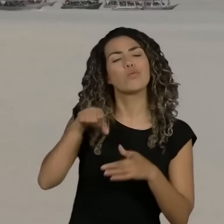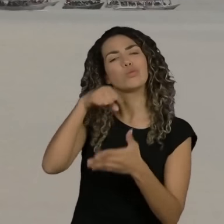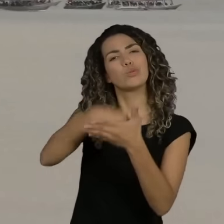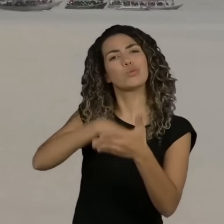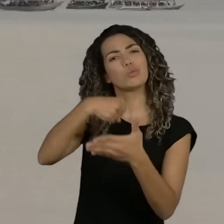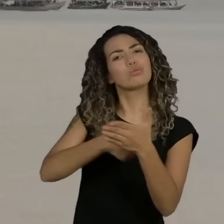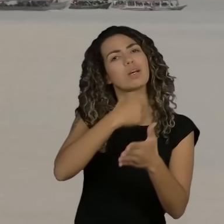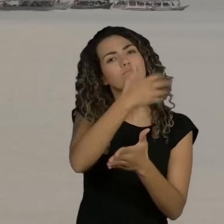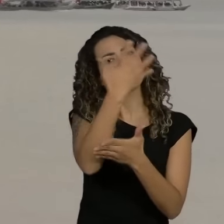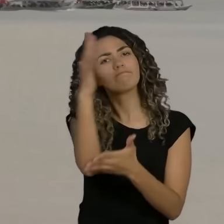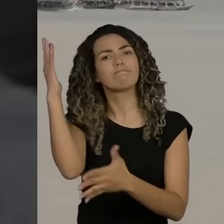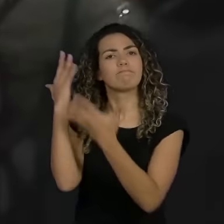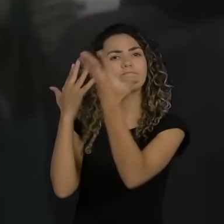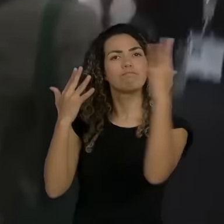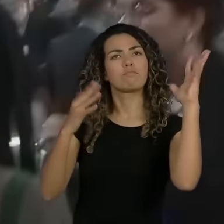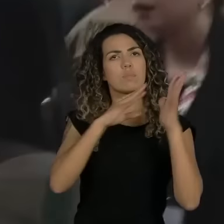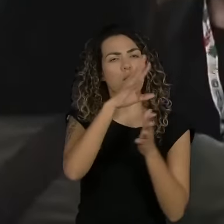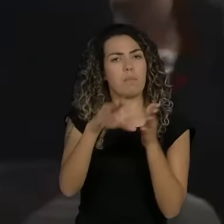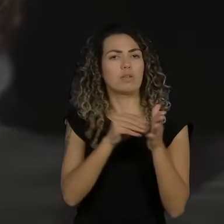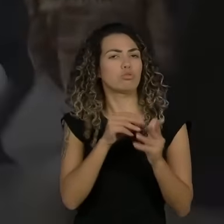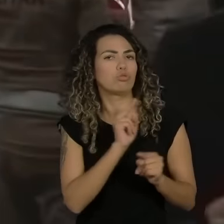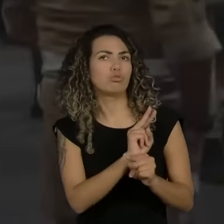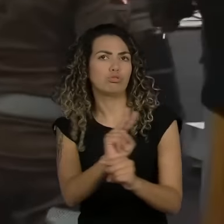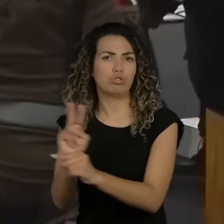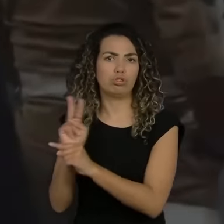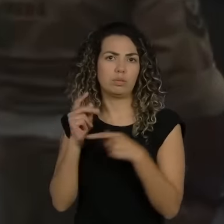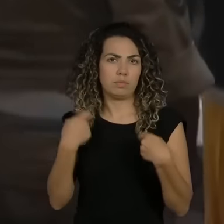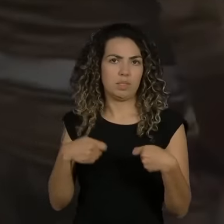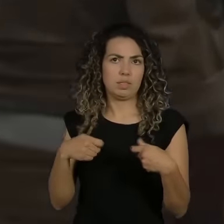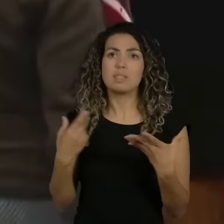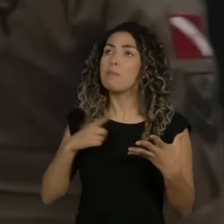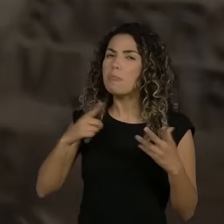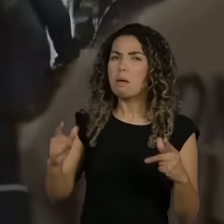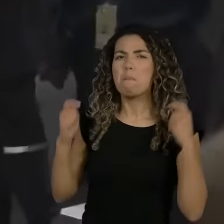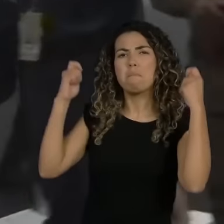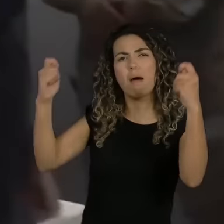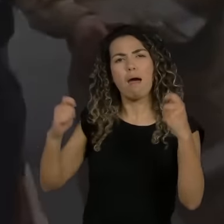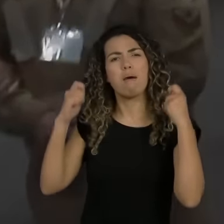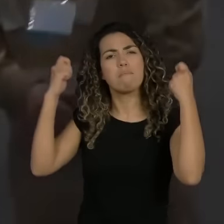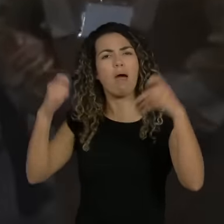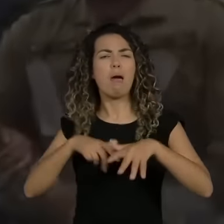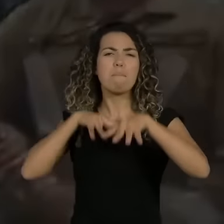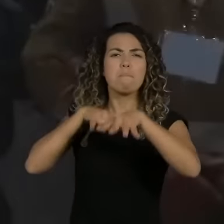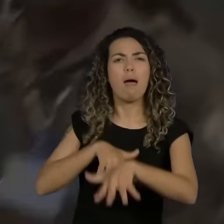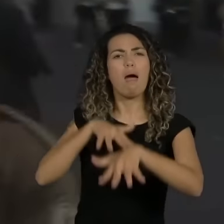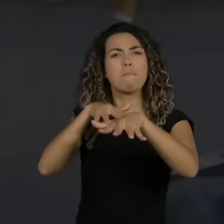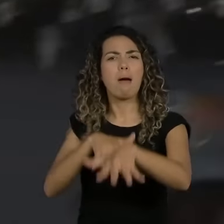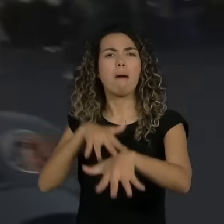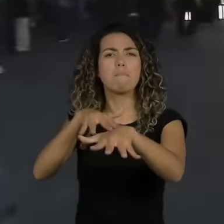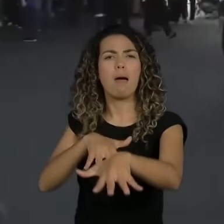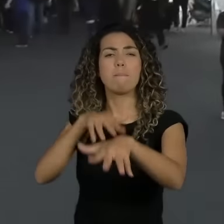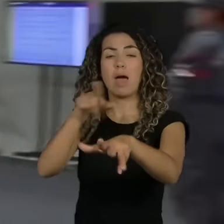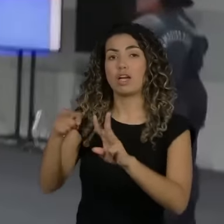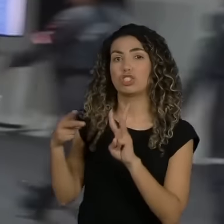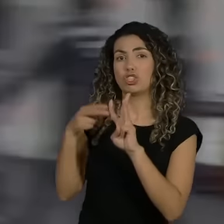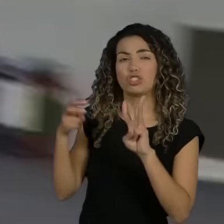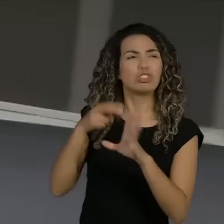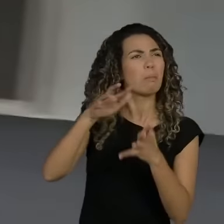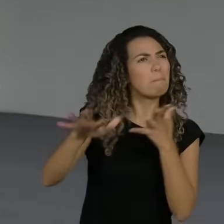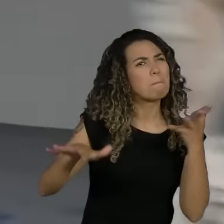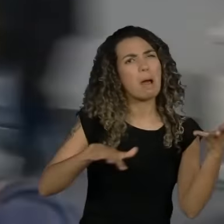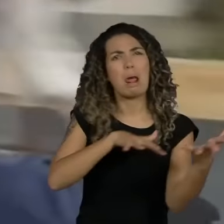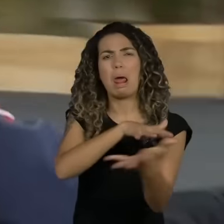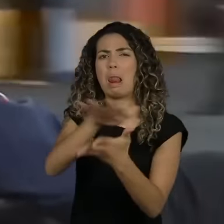preservação da Amazônia. Protesto coordenado por indígenas do Baixo Tapajós termina em confusão e